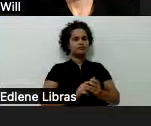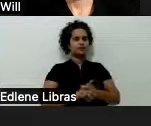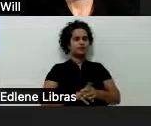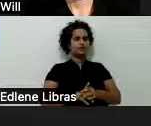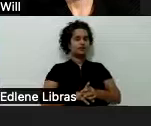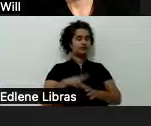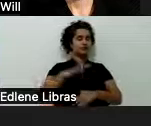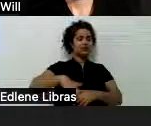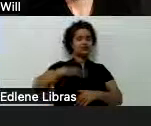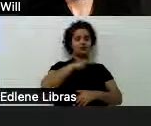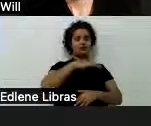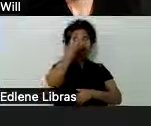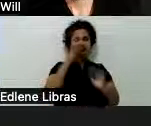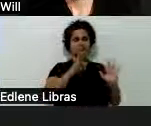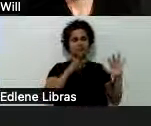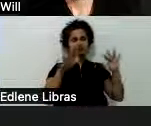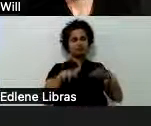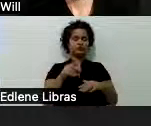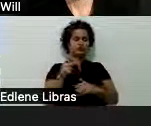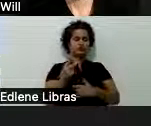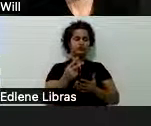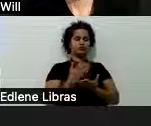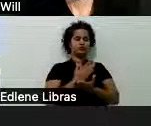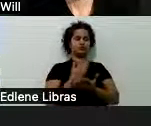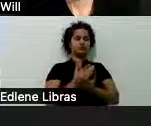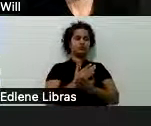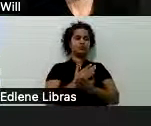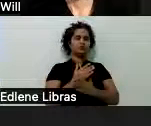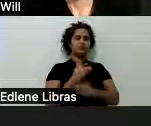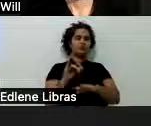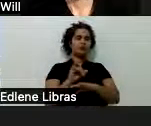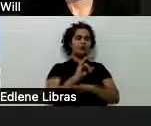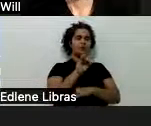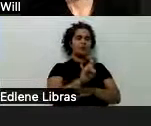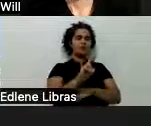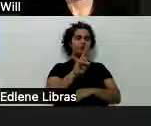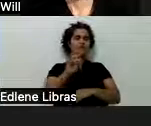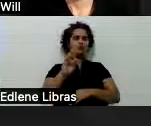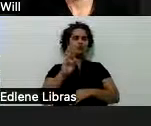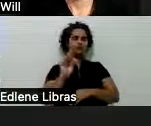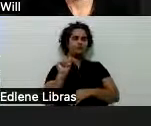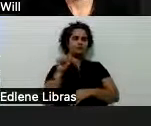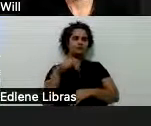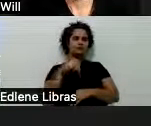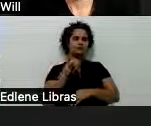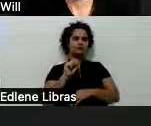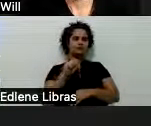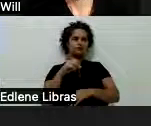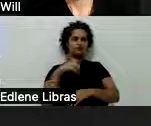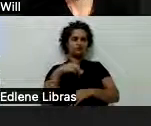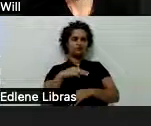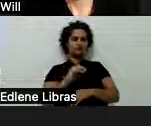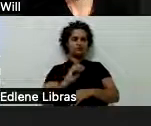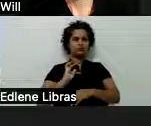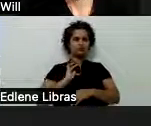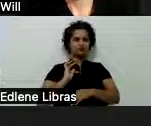geral. E o segundo livro, que é Urbanismo Tático, X Ações para Transformar Cidades, que trabalha com casos, uma